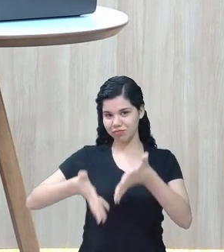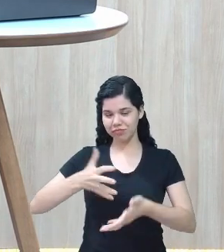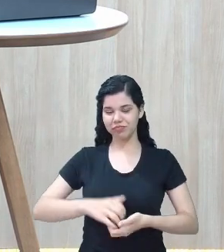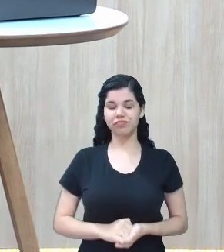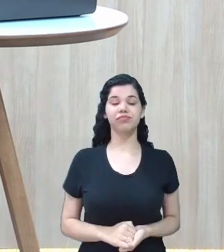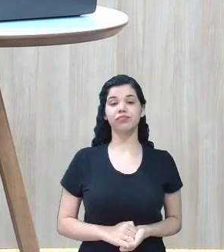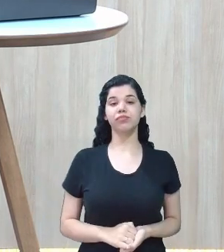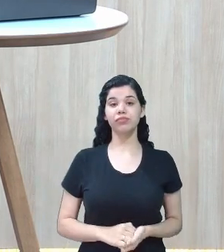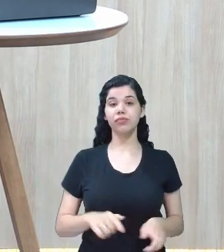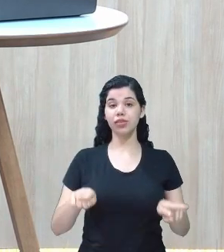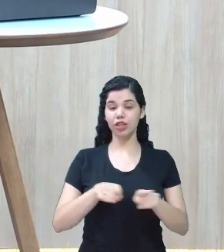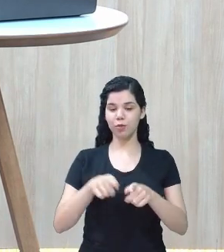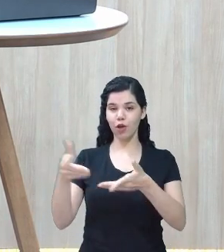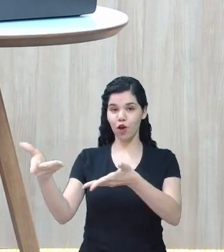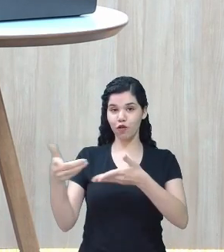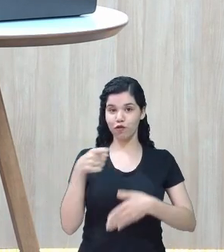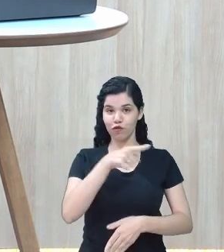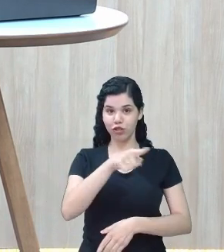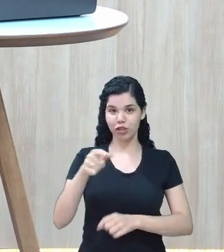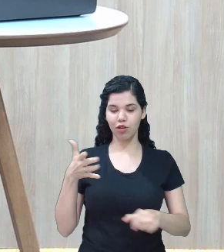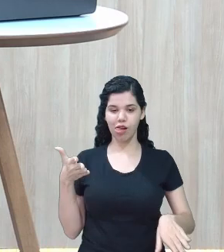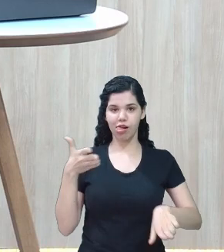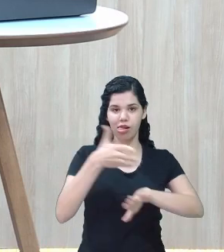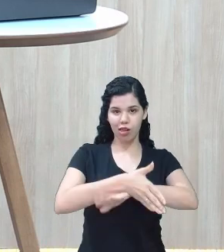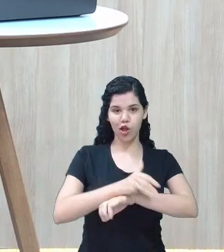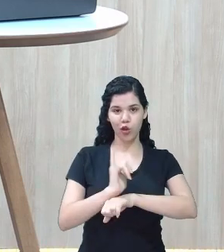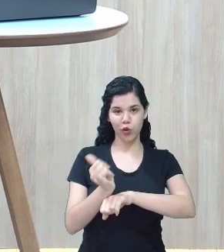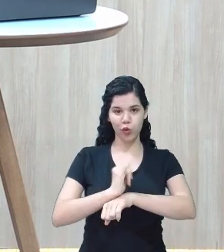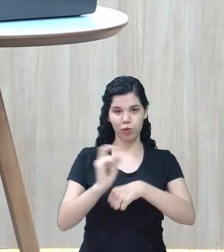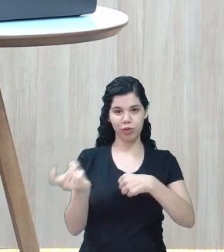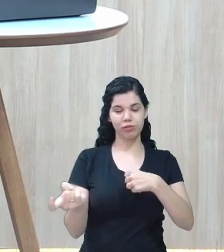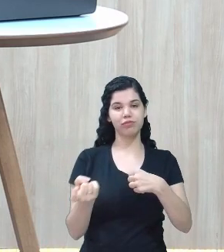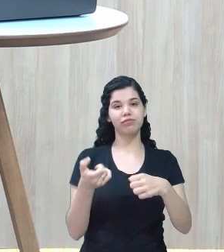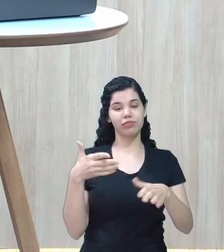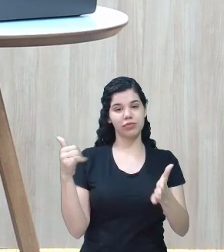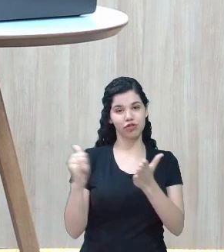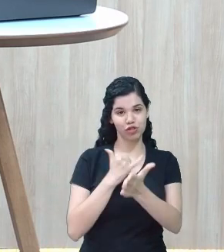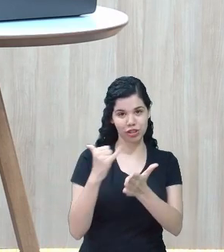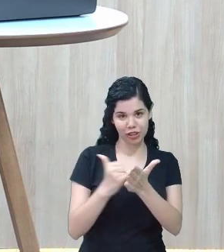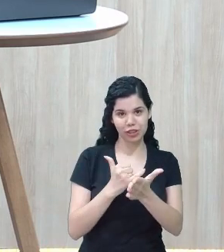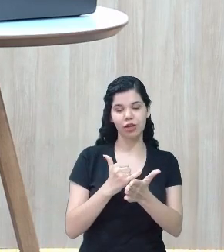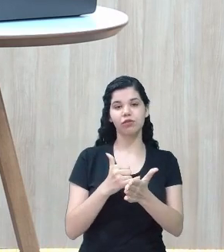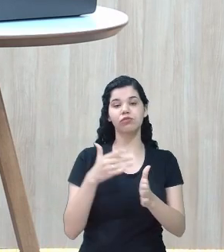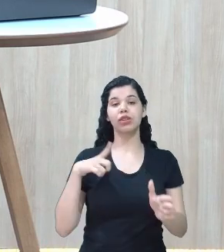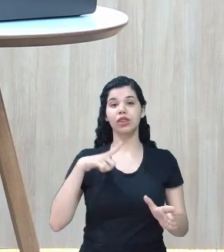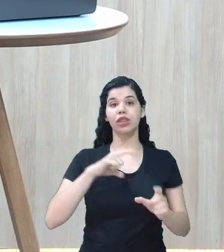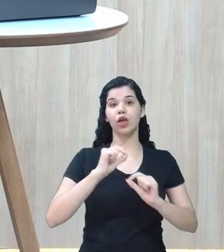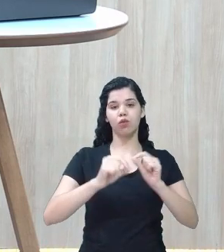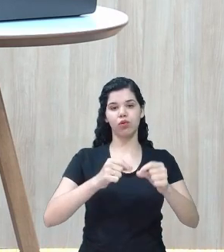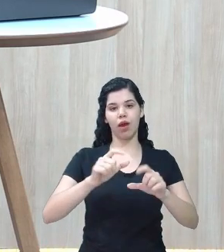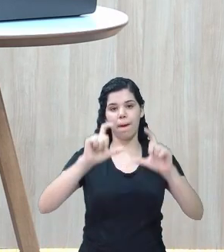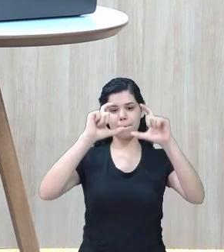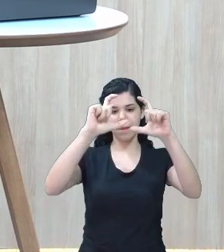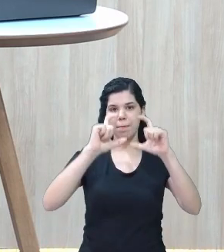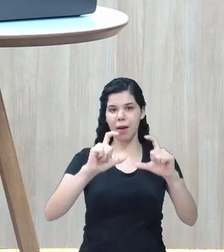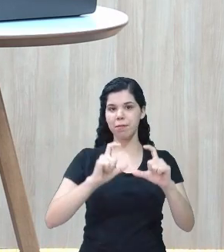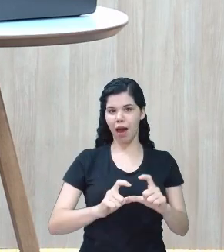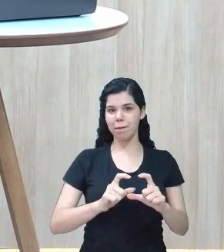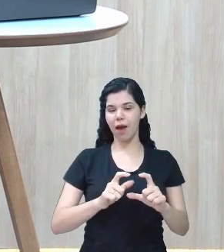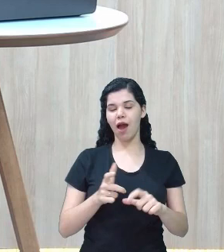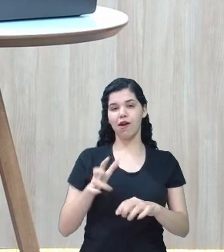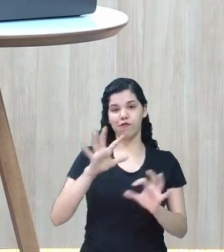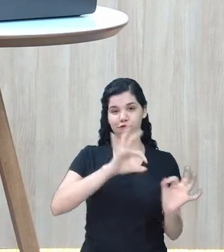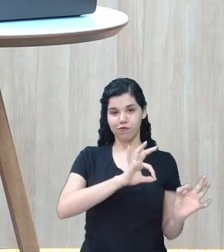também queria convidar você a se inscrever no nosso canal do YouTube. Lá você vai encontrar uma playlist da Educação Inclusiva